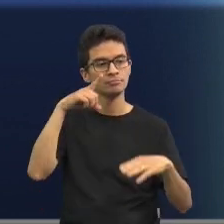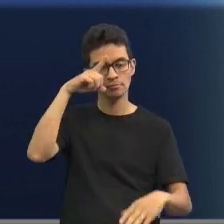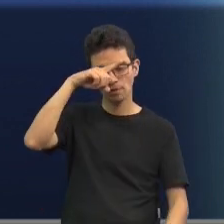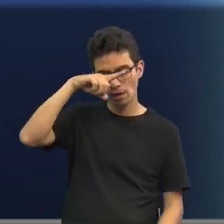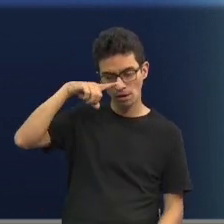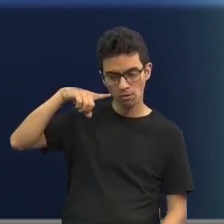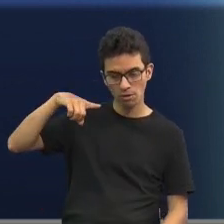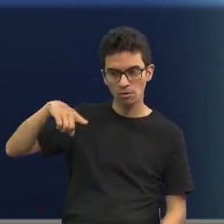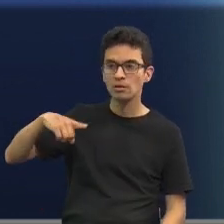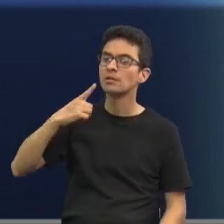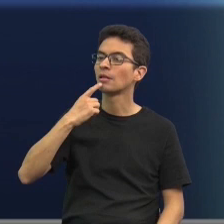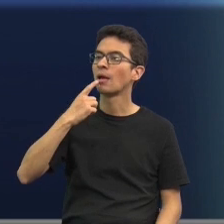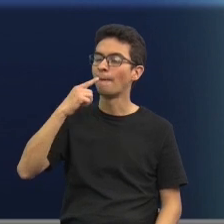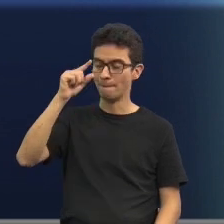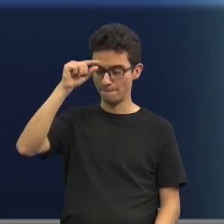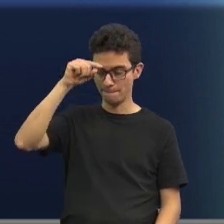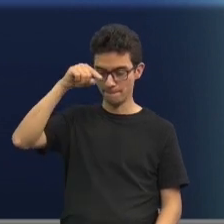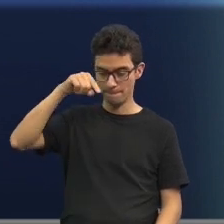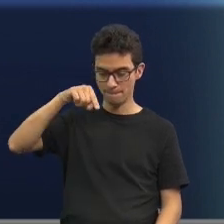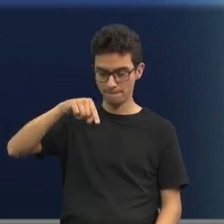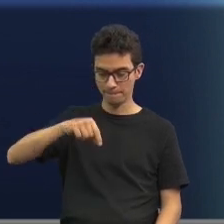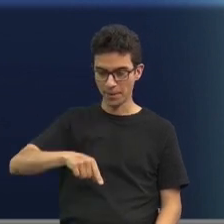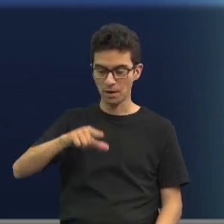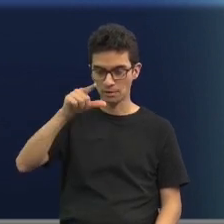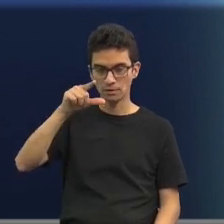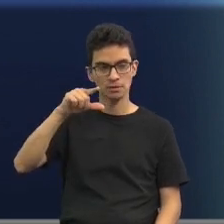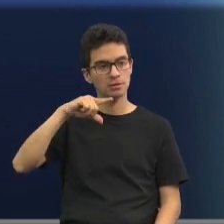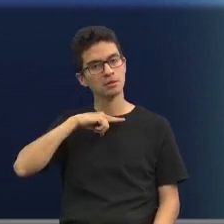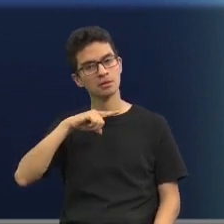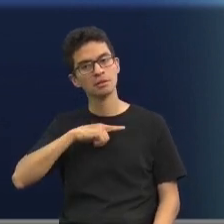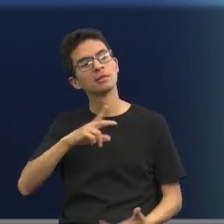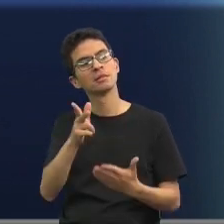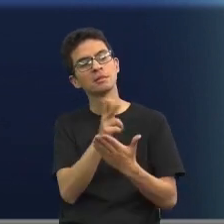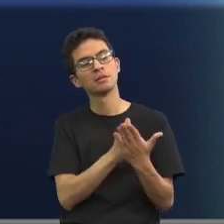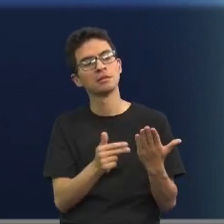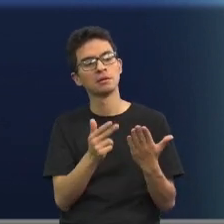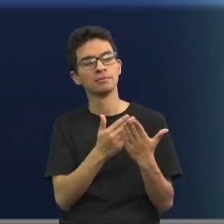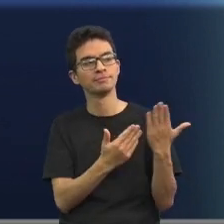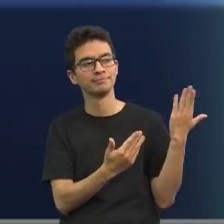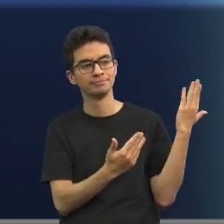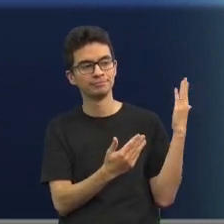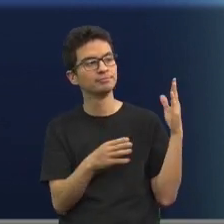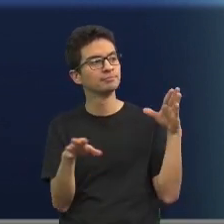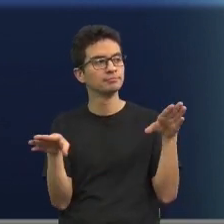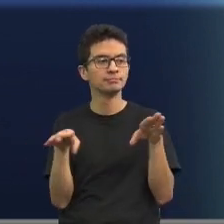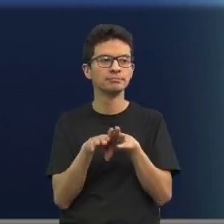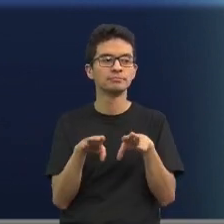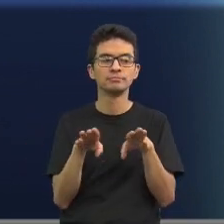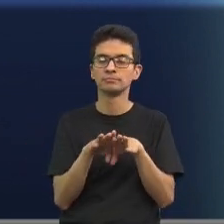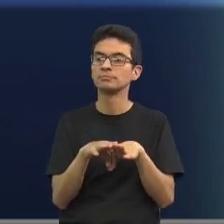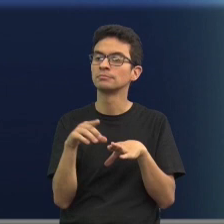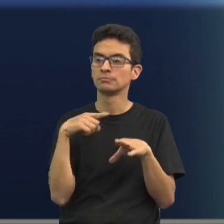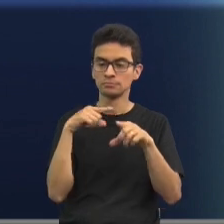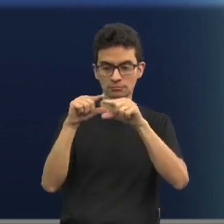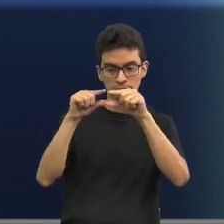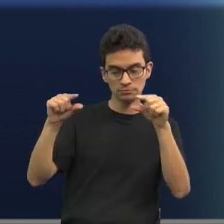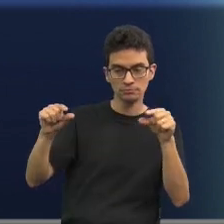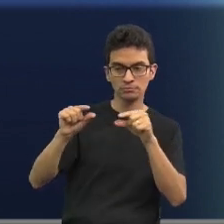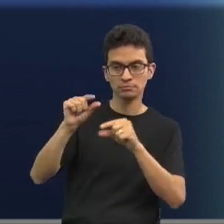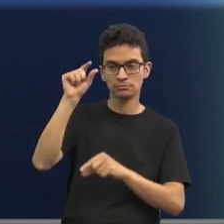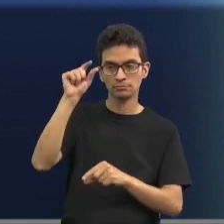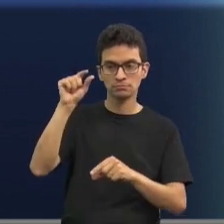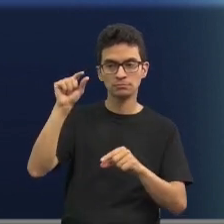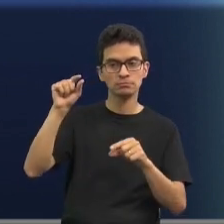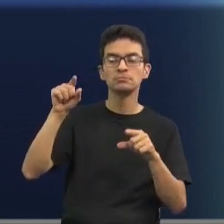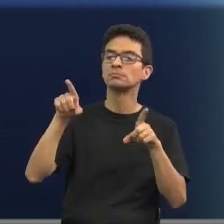sangue o alongamento e o respectivo desenho onde é dada à largura e o comprimento